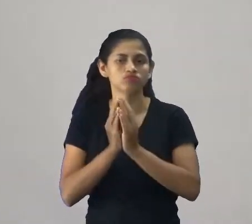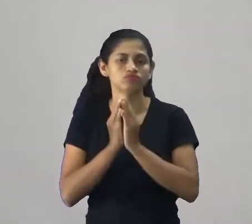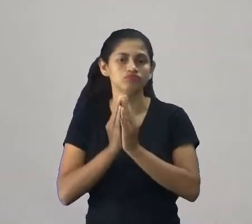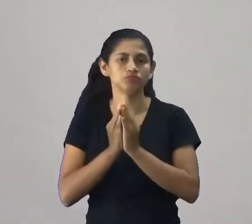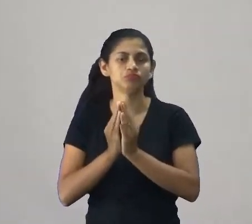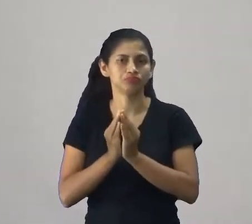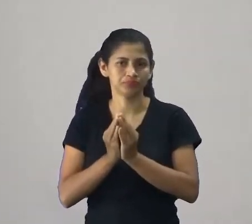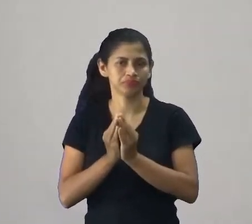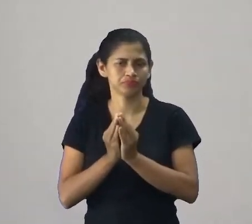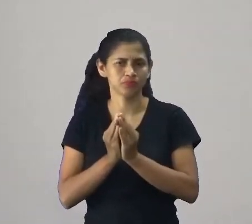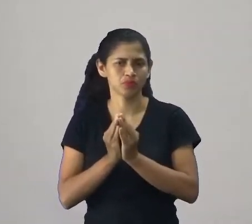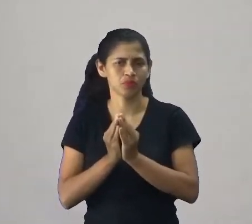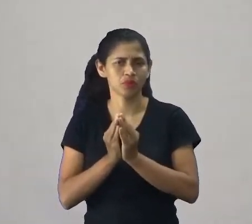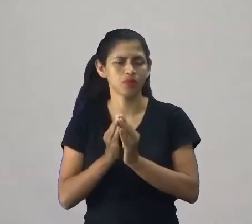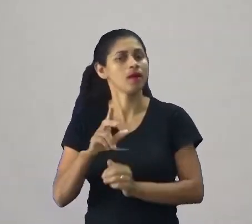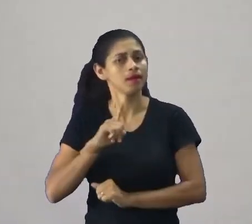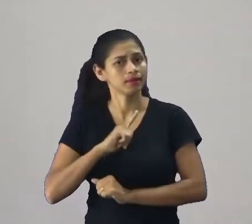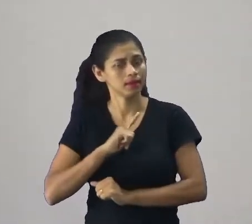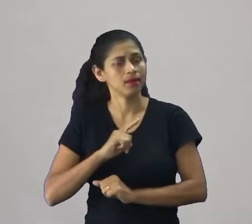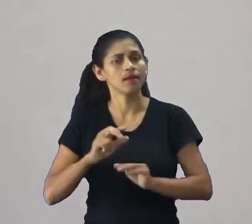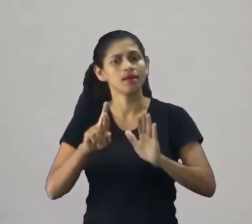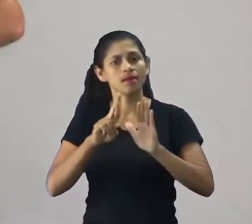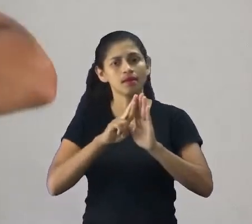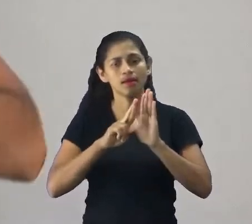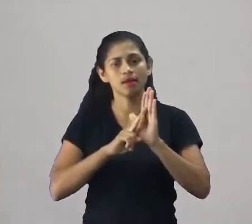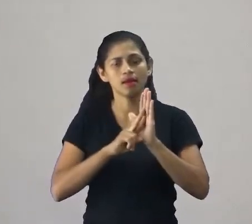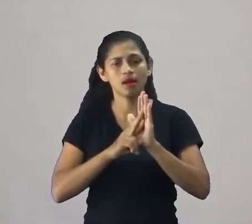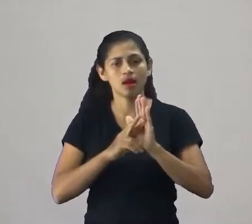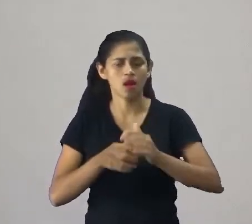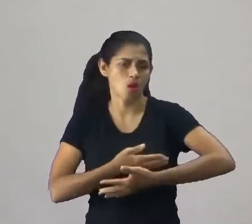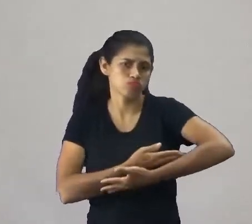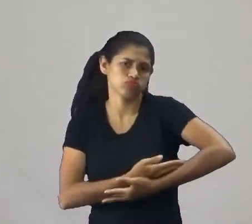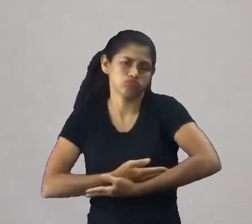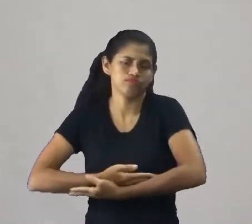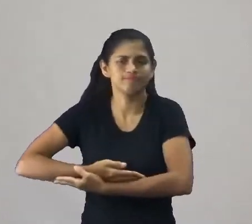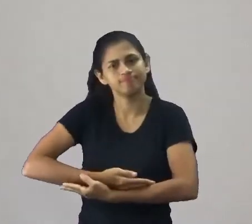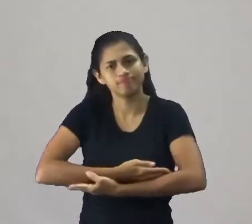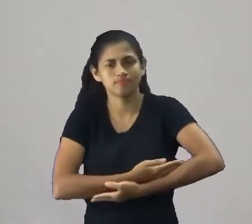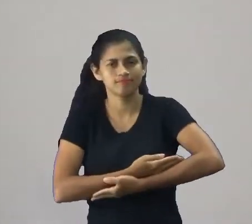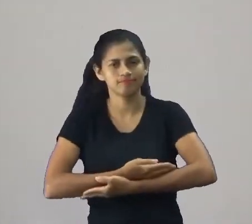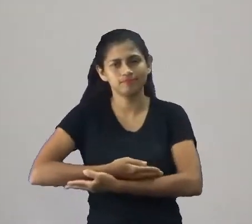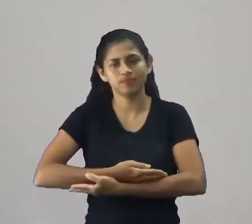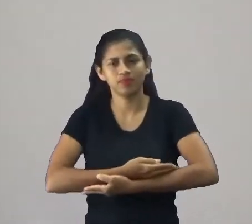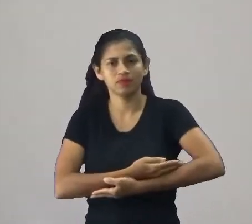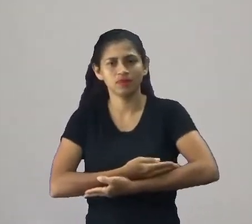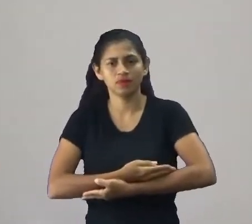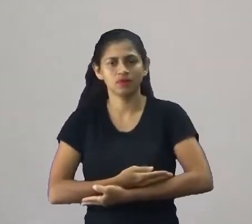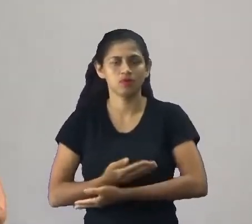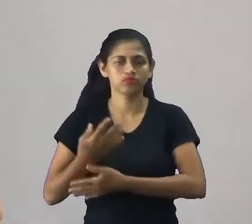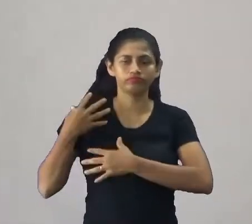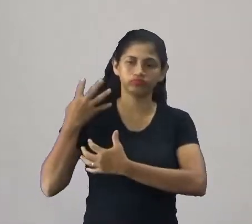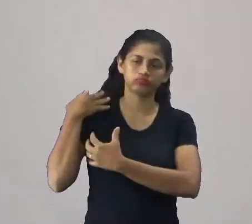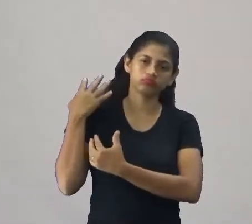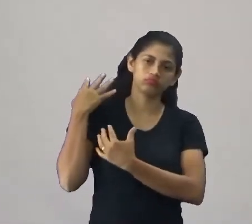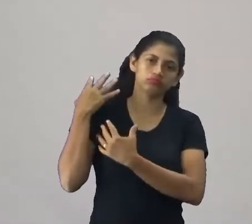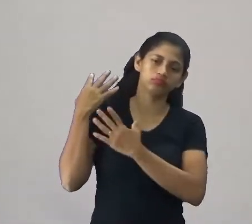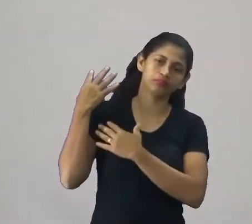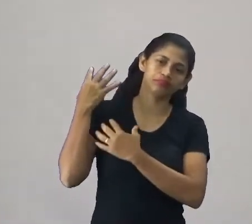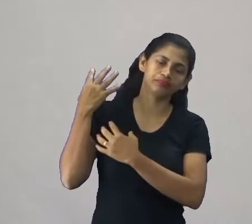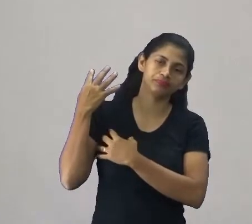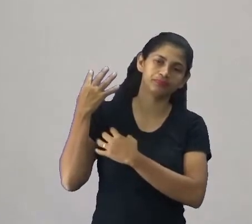Eu não estabeleço regras. Eu pego a boneca, eu embalo ela, boto pra ninar, arrota aí, vamos